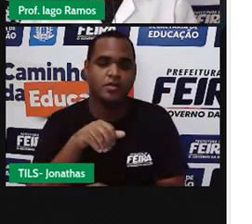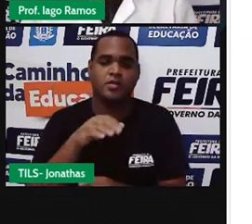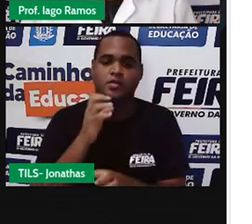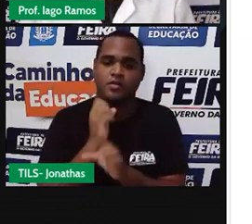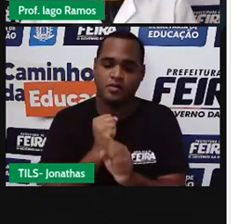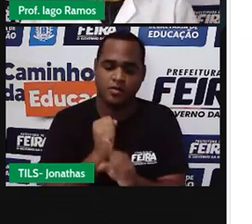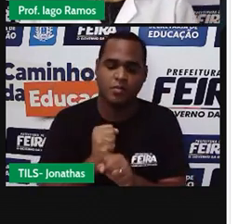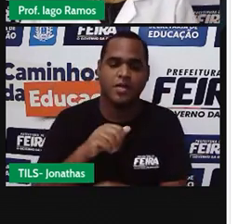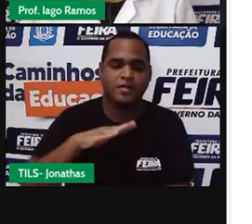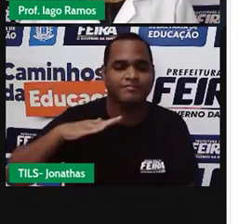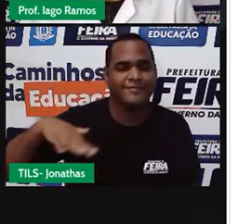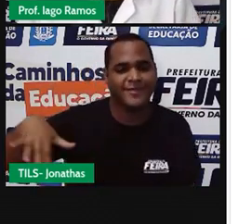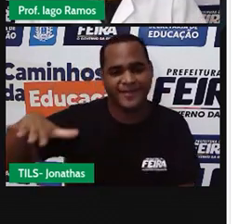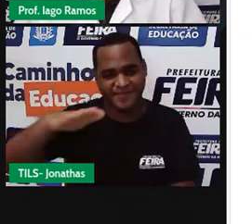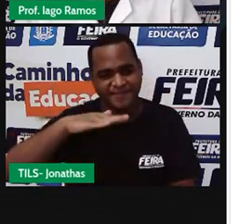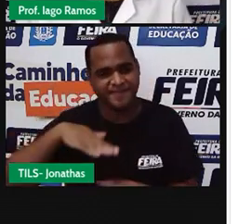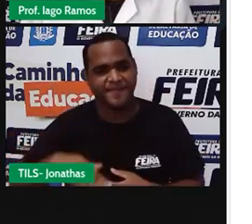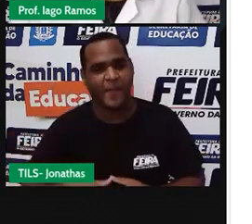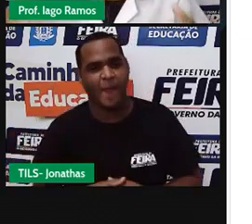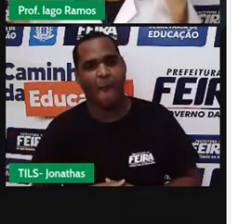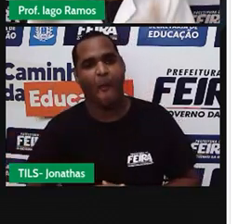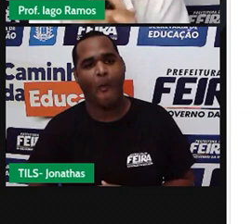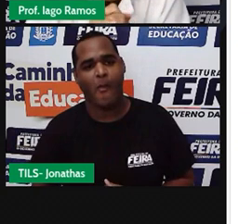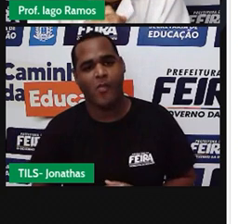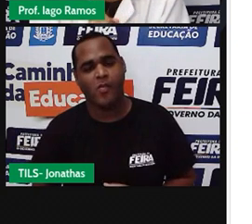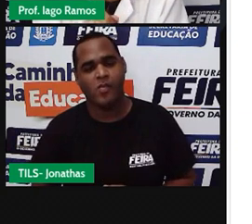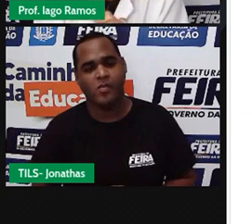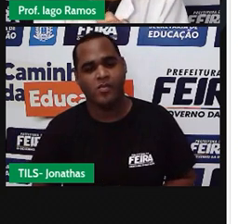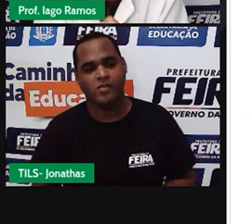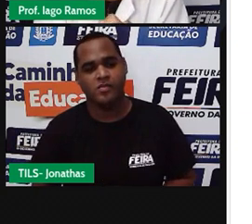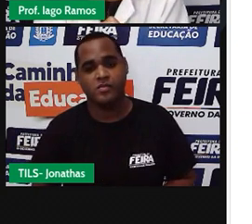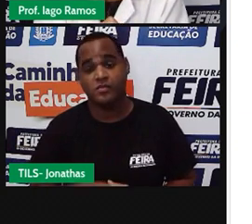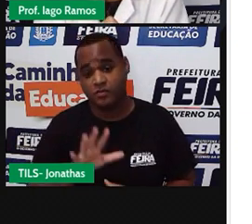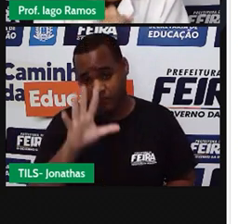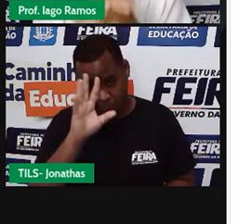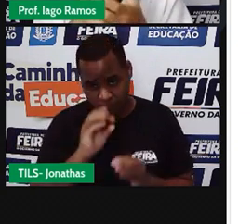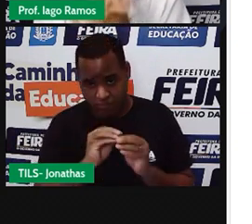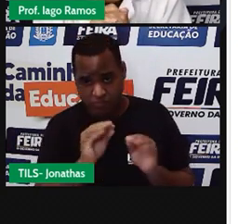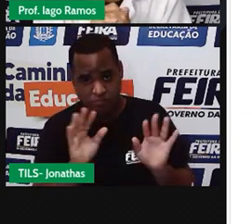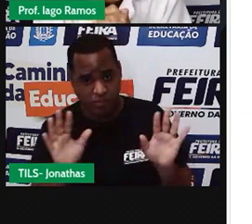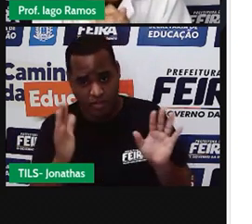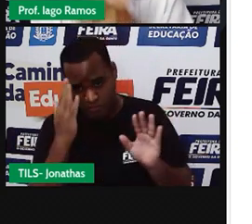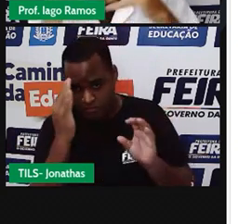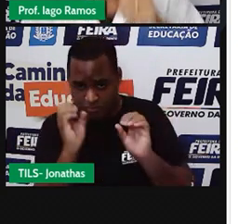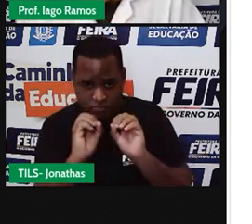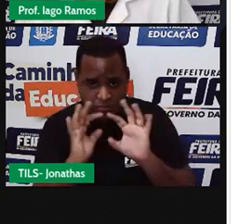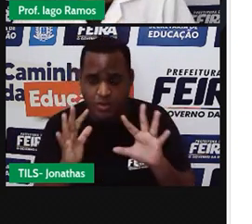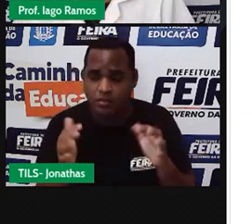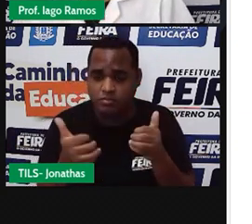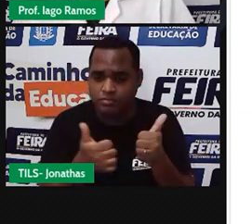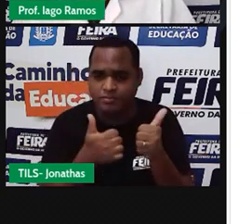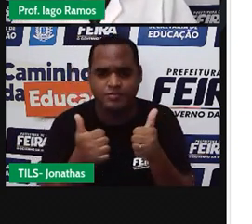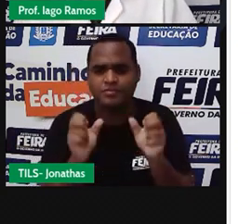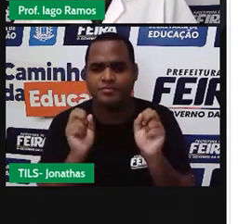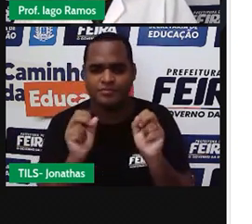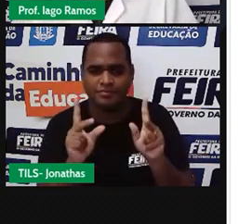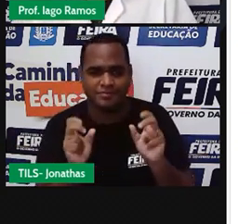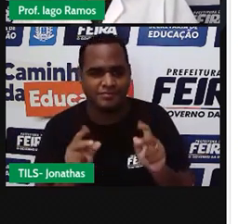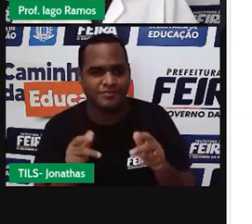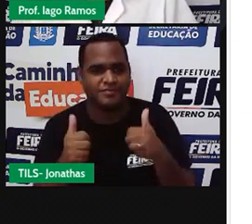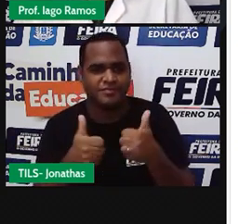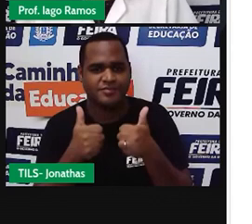de área Tá bom então será que até aqui você conseguiu entender Beleza então assim ó